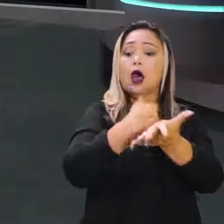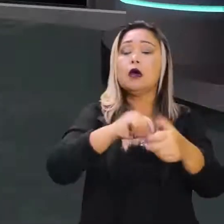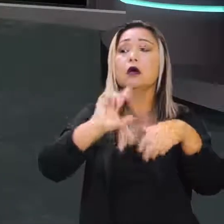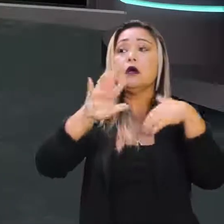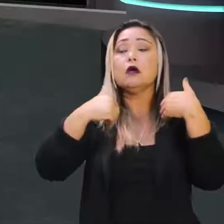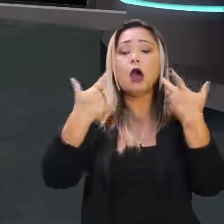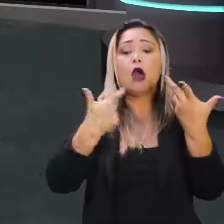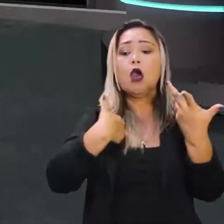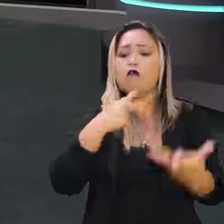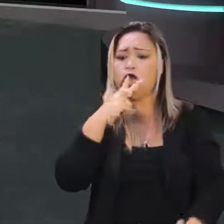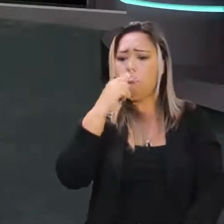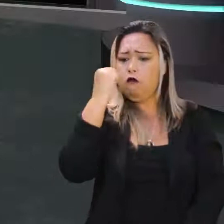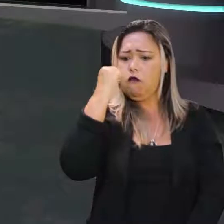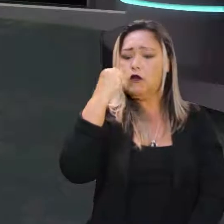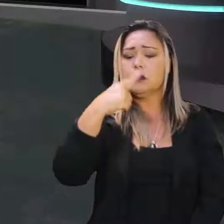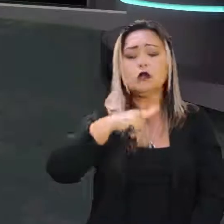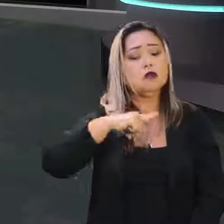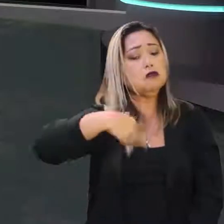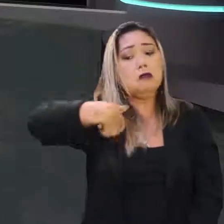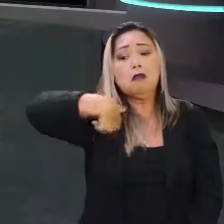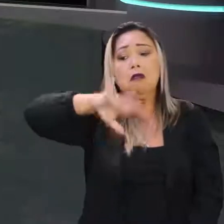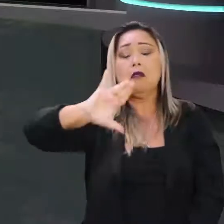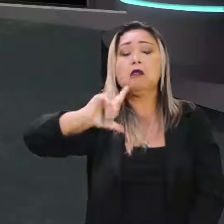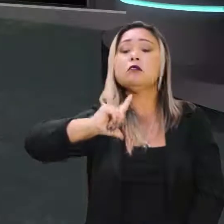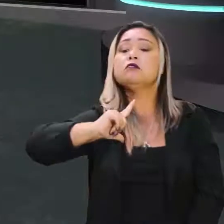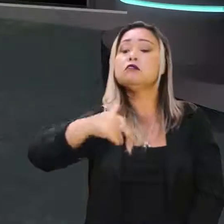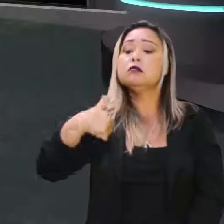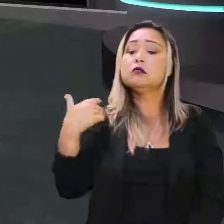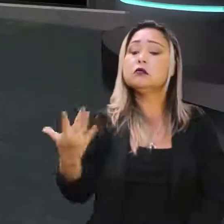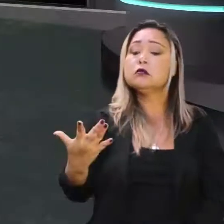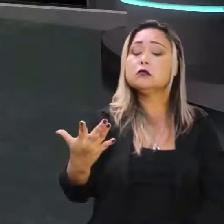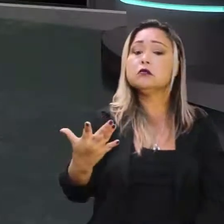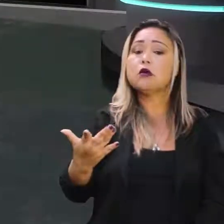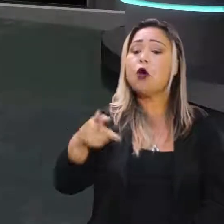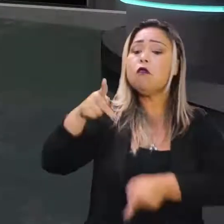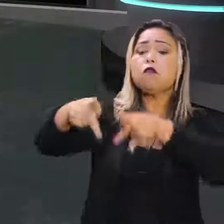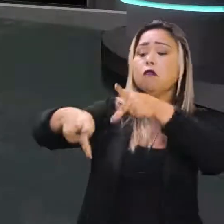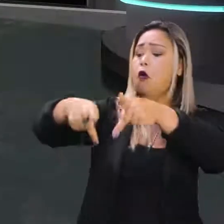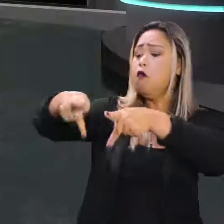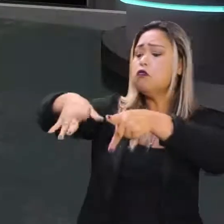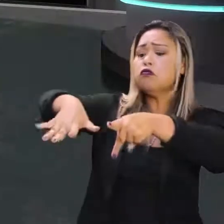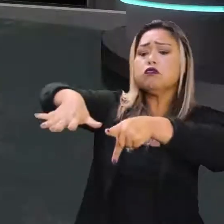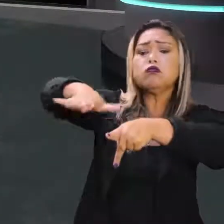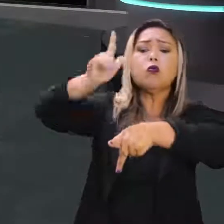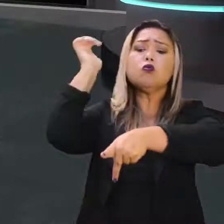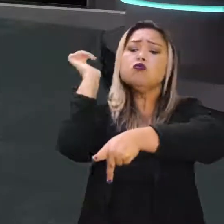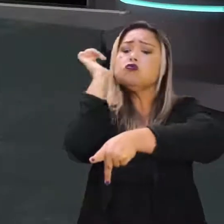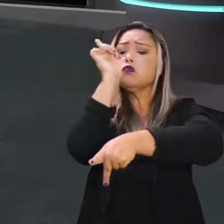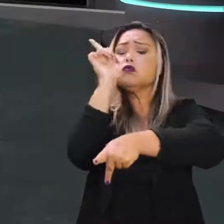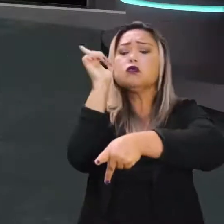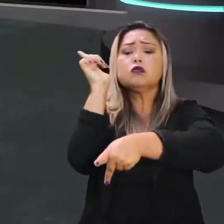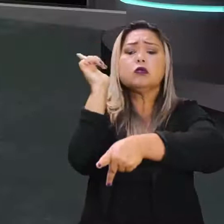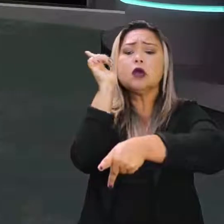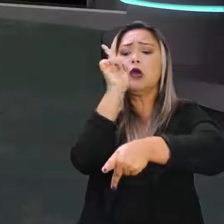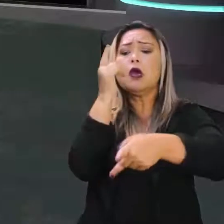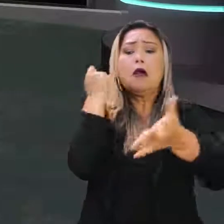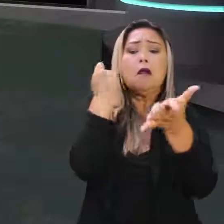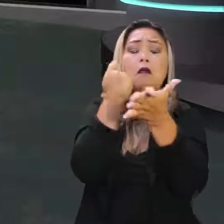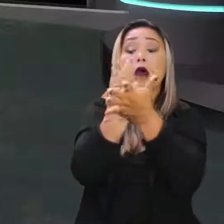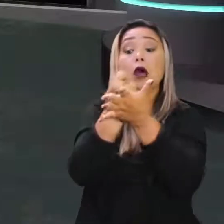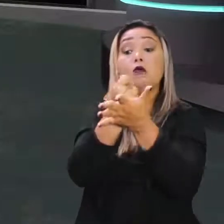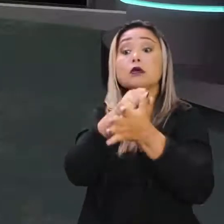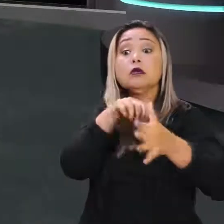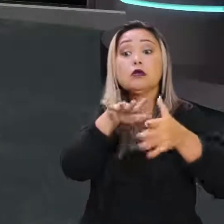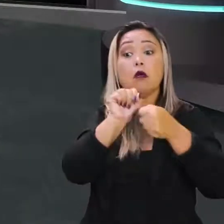muito fortes, exagerados, e estavam assim, o povo não conseguia mais existir, e aí começaram a fazer